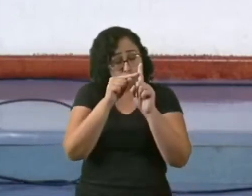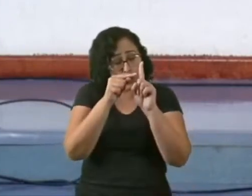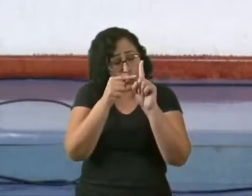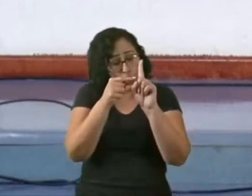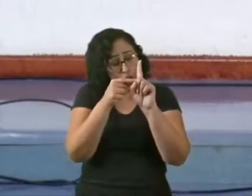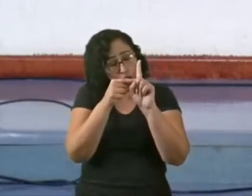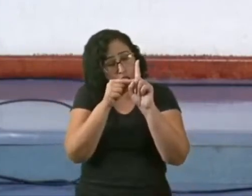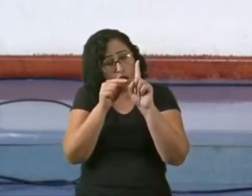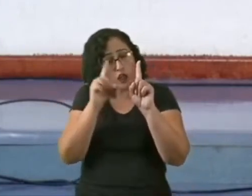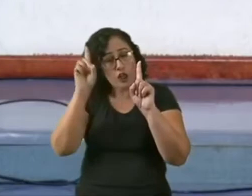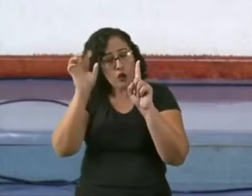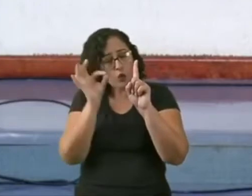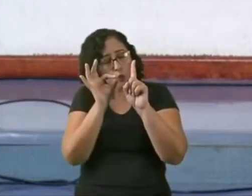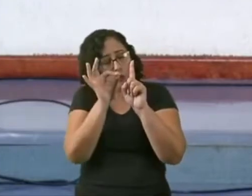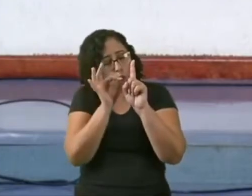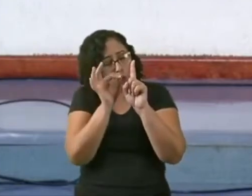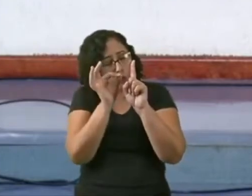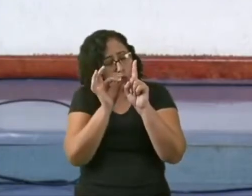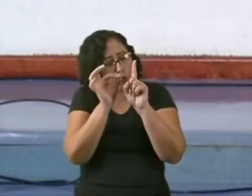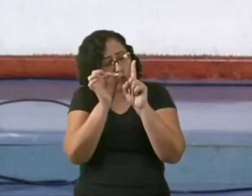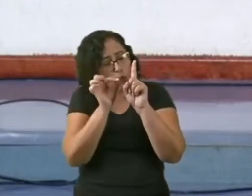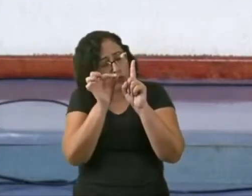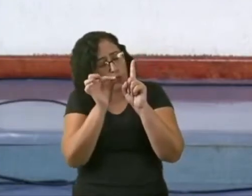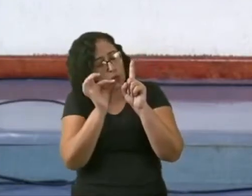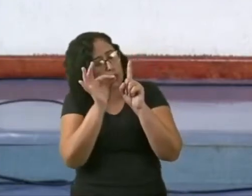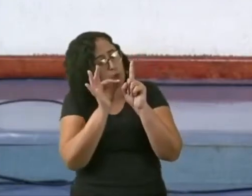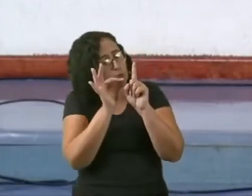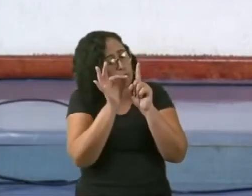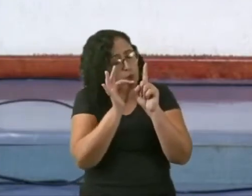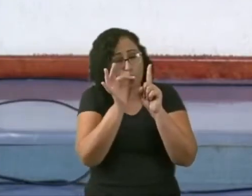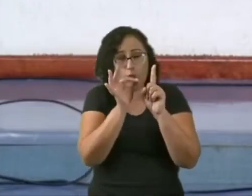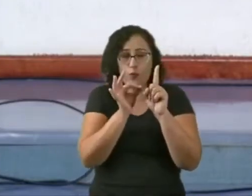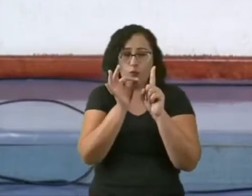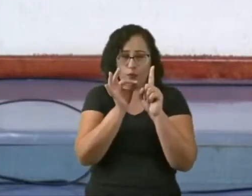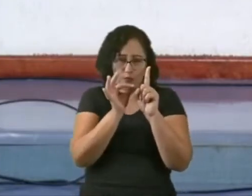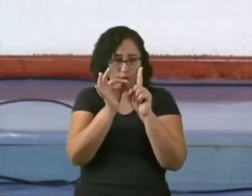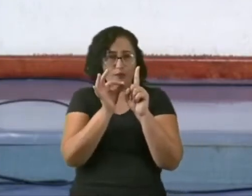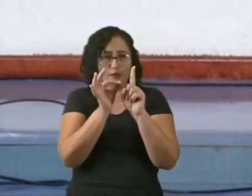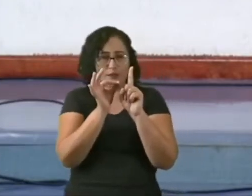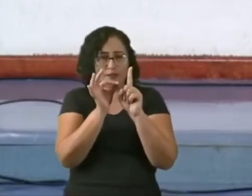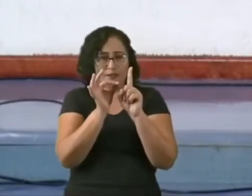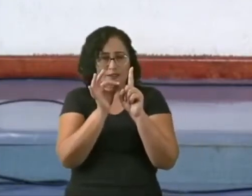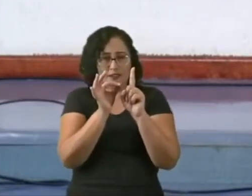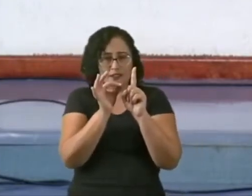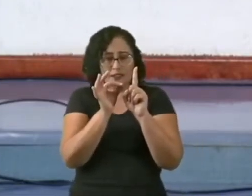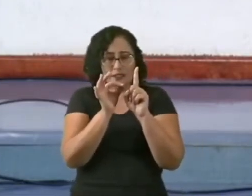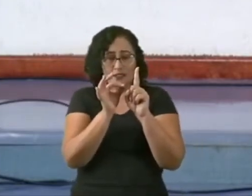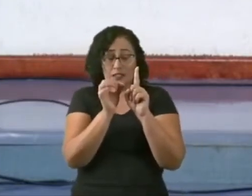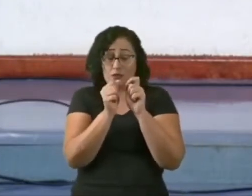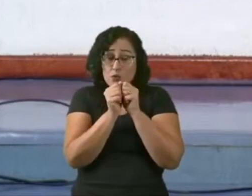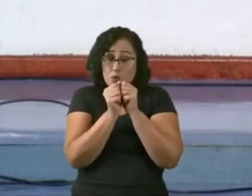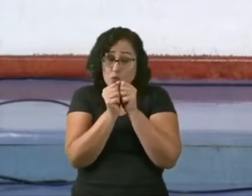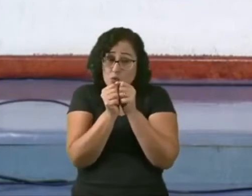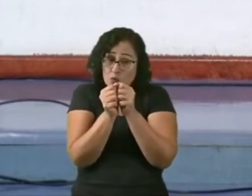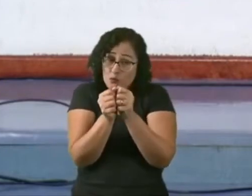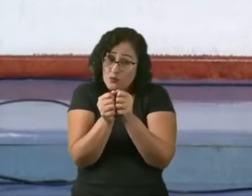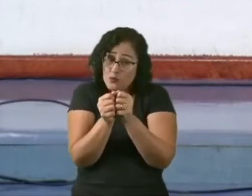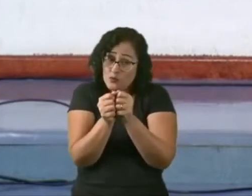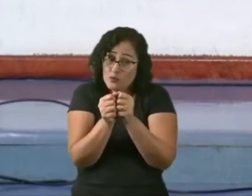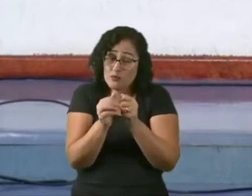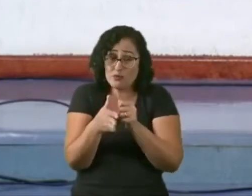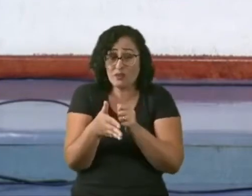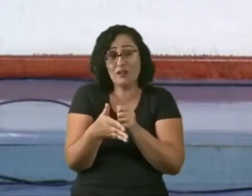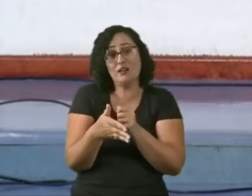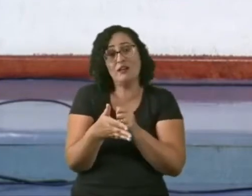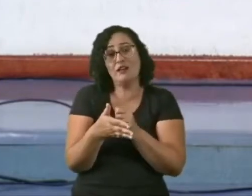Mesmo ainda substância informe, o Senhor já estava caminhando, estava junto conosco. No tempo